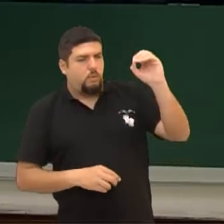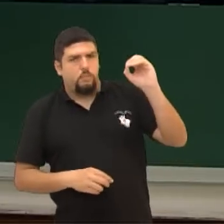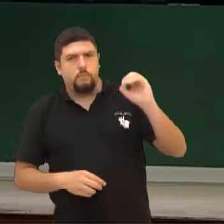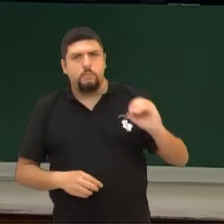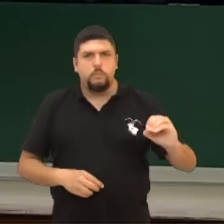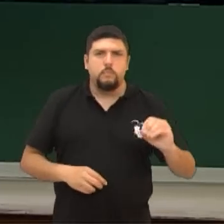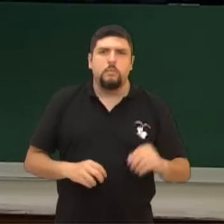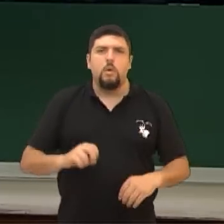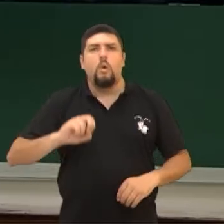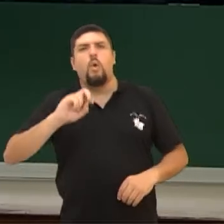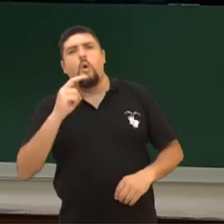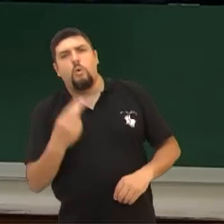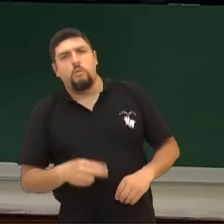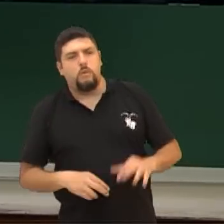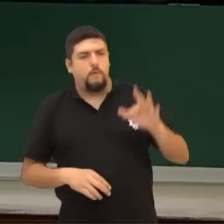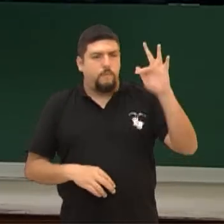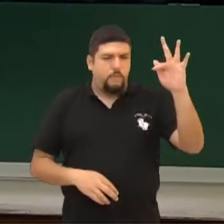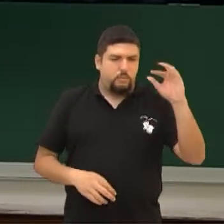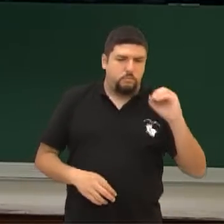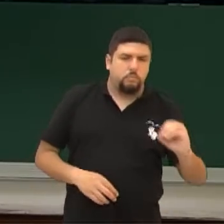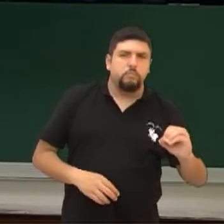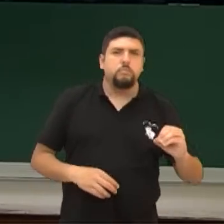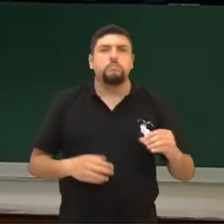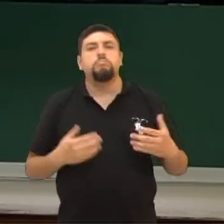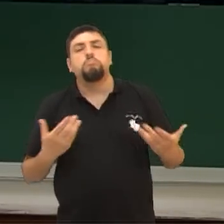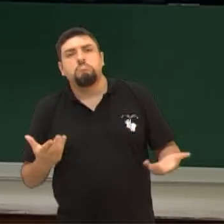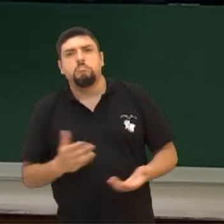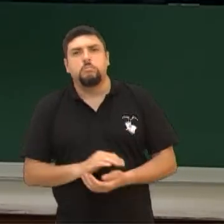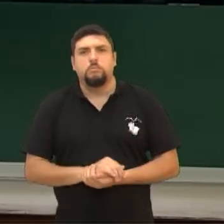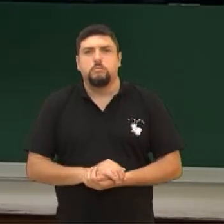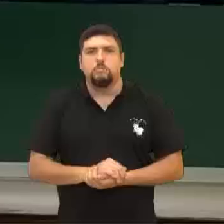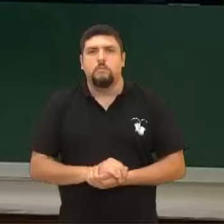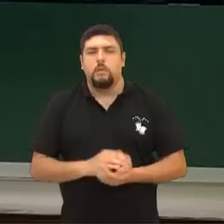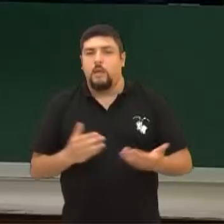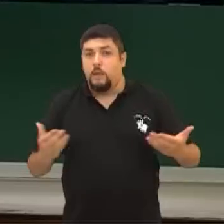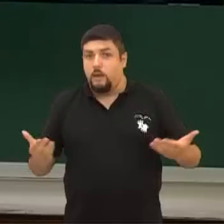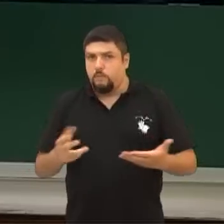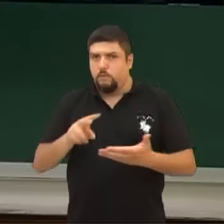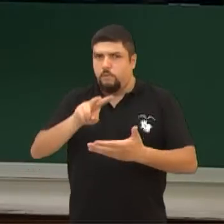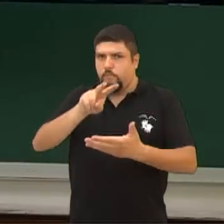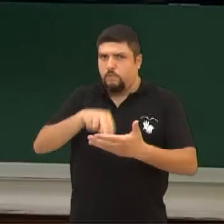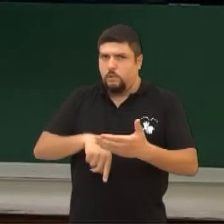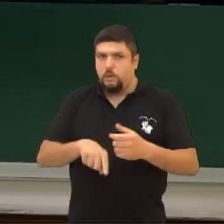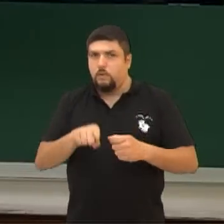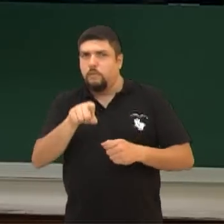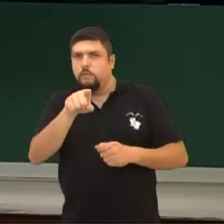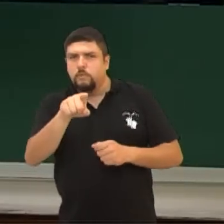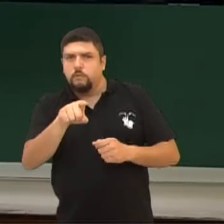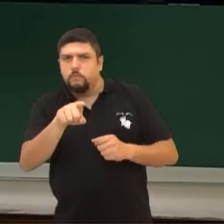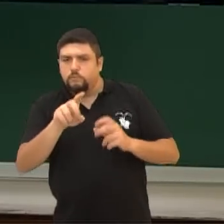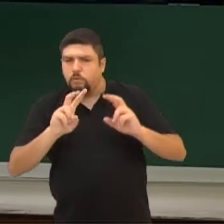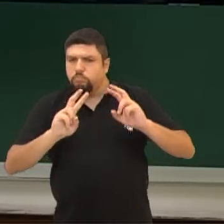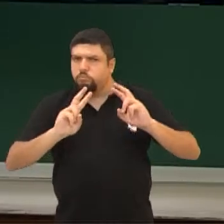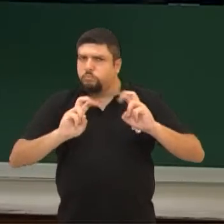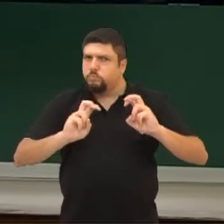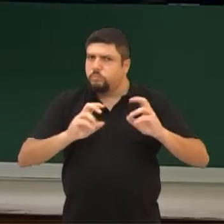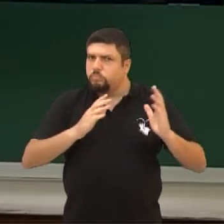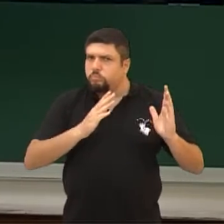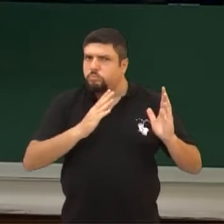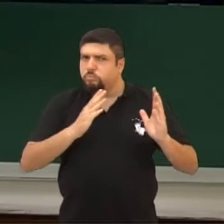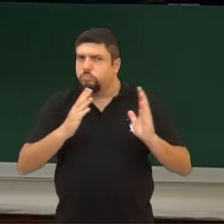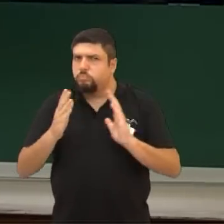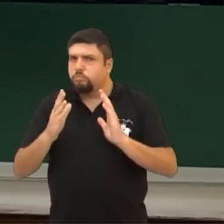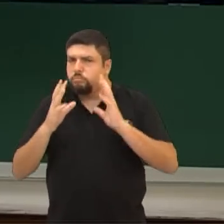se nós temos um fato e uma opinião. A professora Gláucia vai ler aqui, eu quero que você leia comigo, com